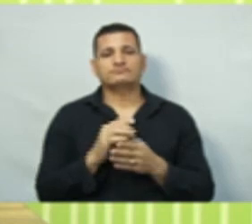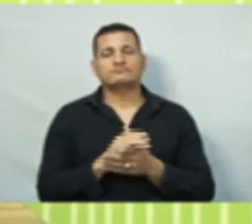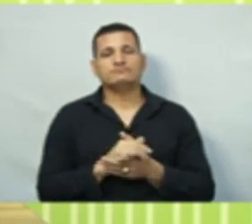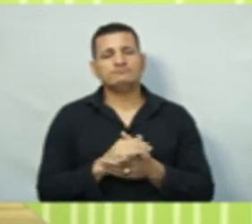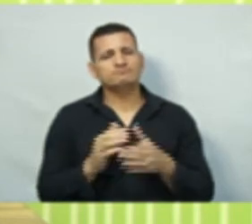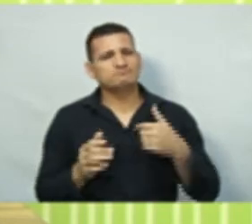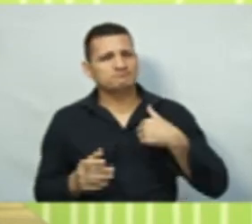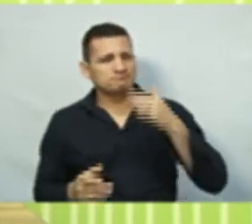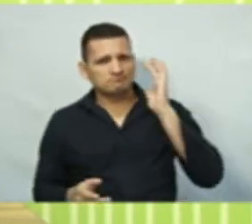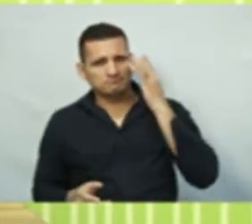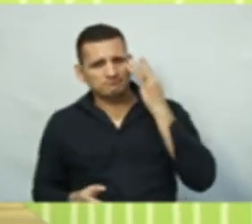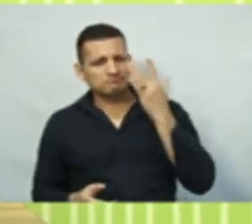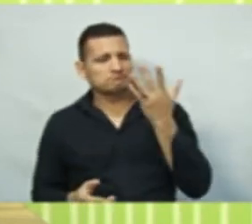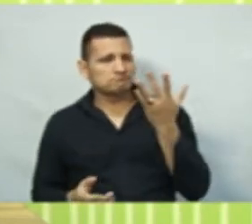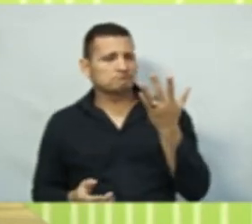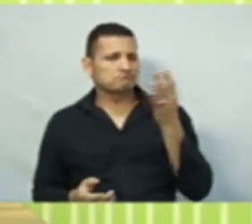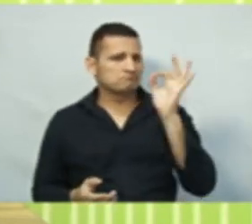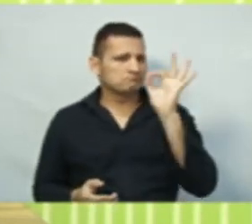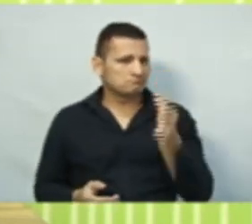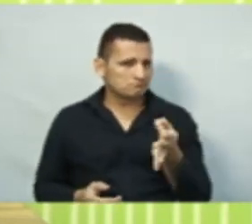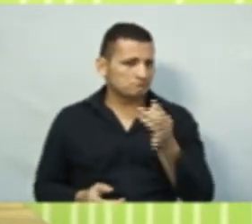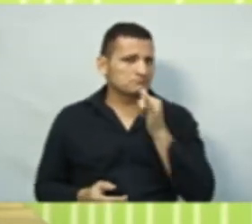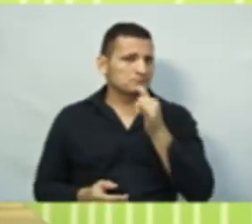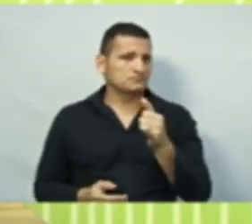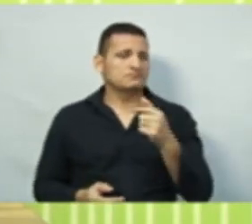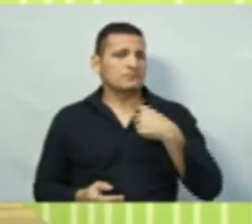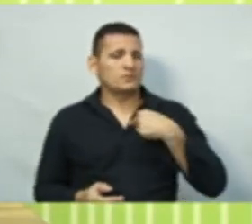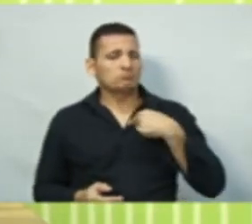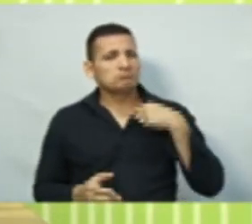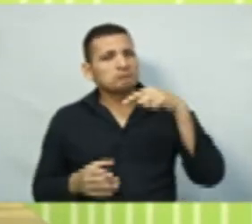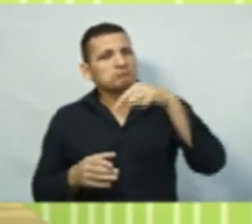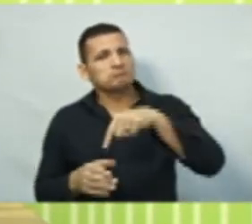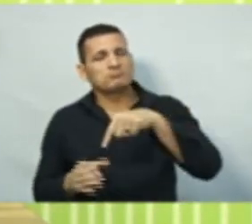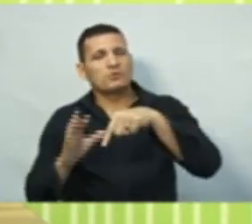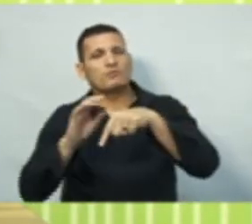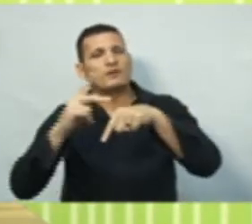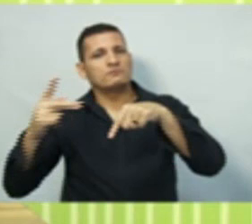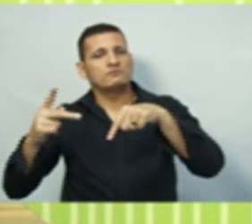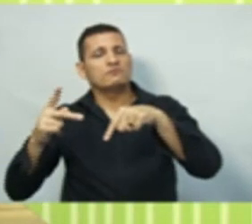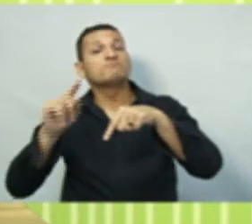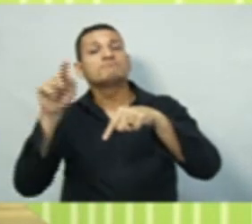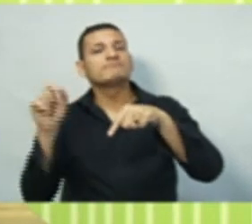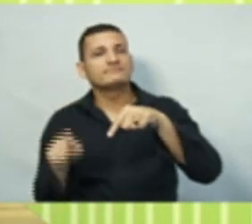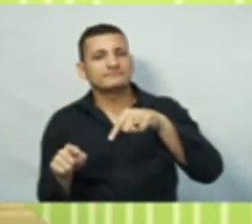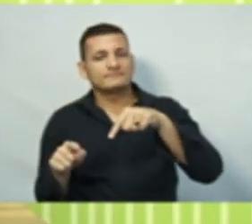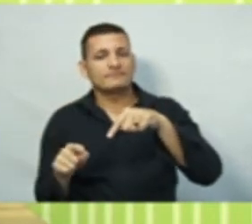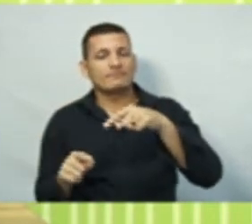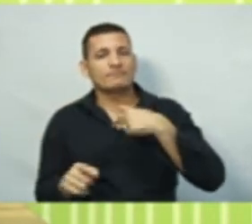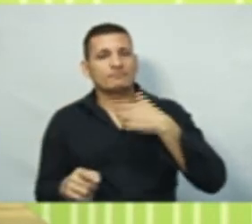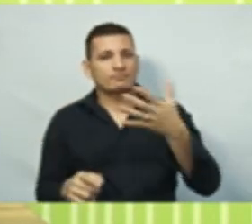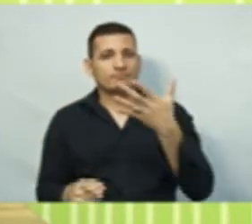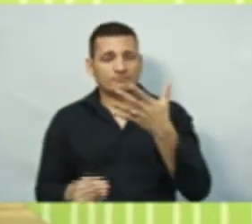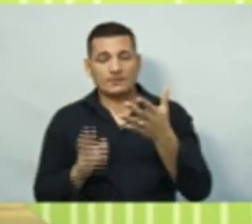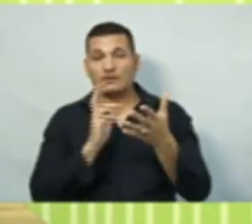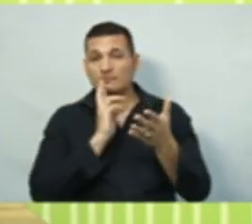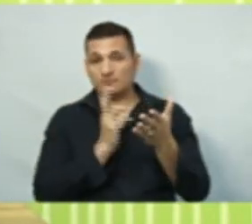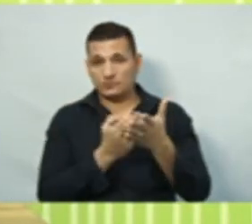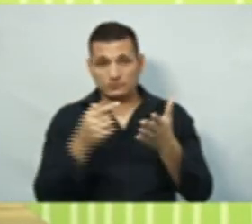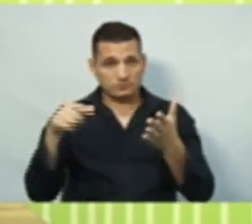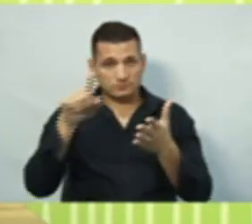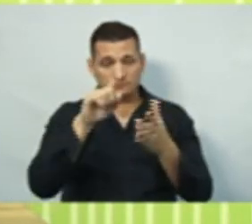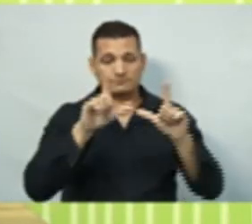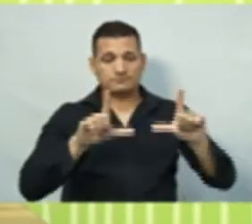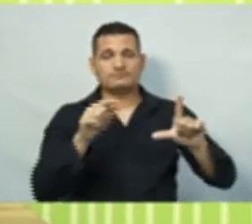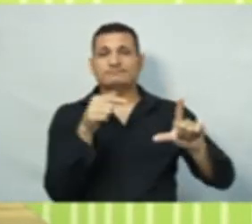Eu acho que daria certo se eu estivesse numa cooperativa D. Eu vou querer a resposta de vocês aqui no